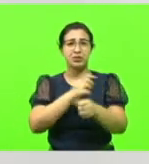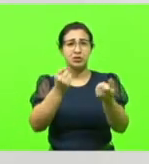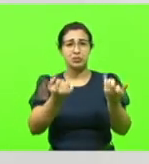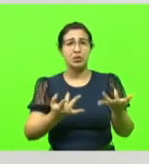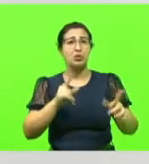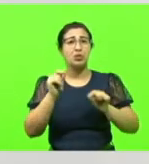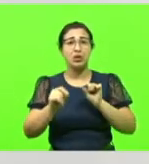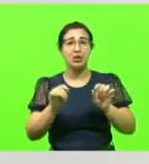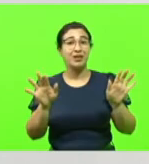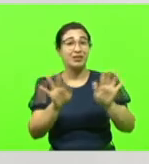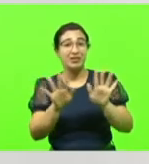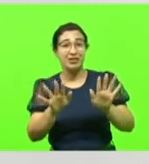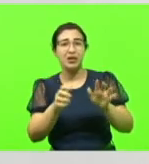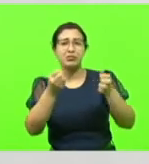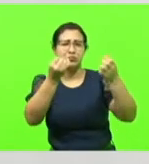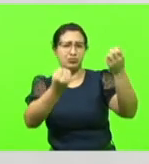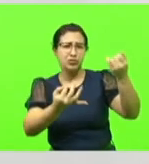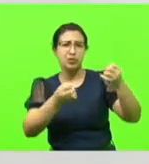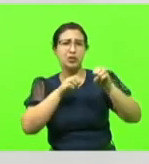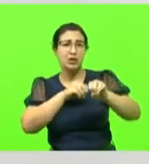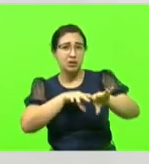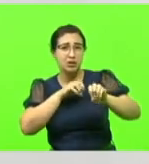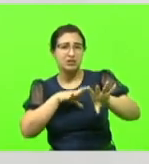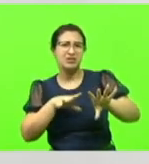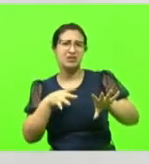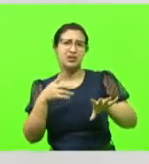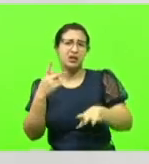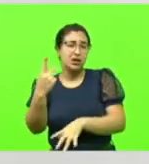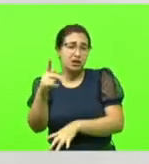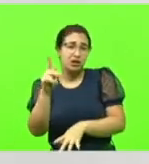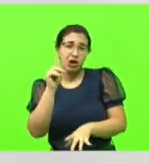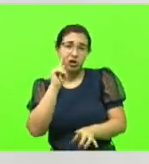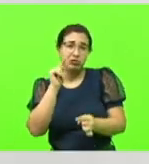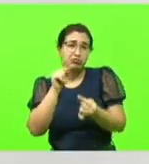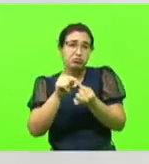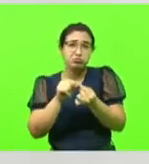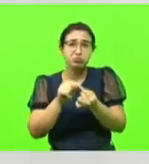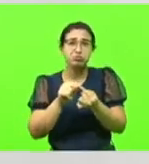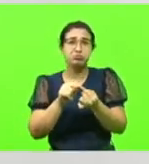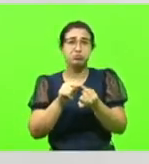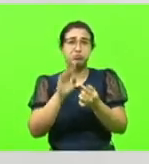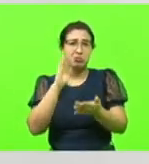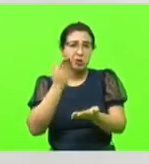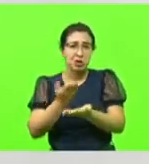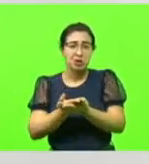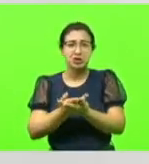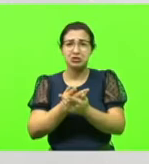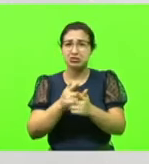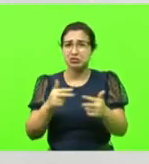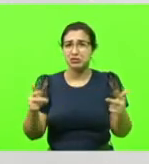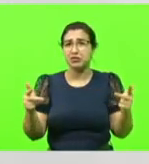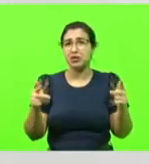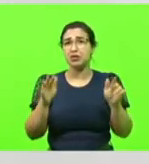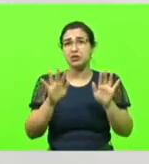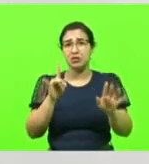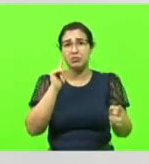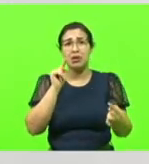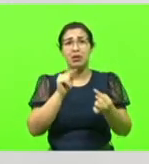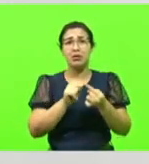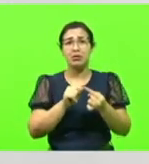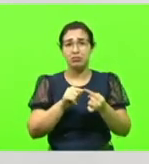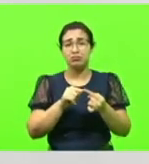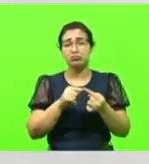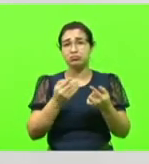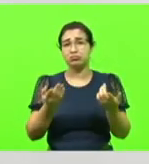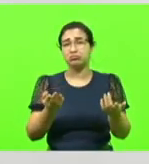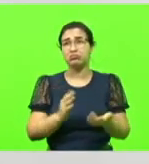vida. Cada um com a sua forma de fazer, o tipo da sua crença, mas são as missões. Passa lá mais, lá.